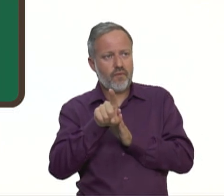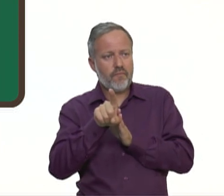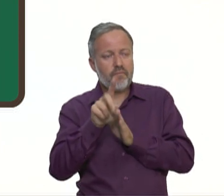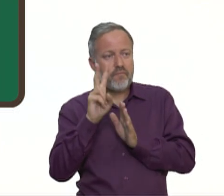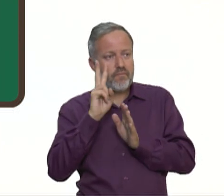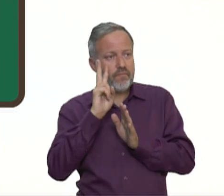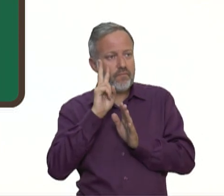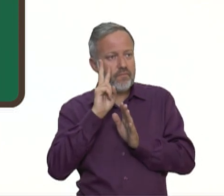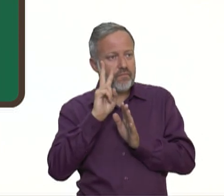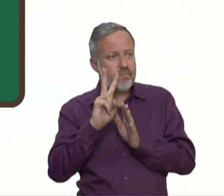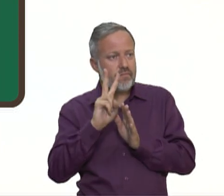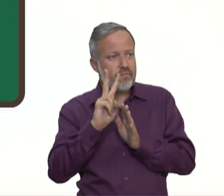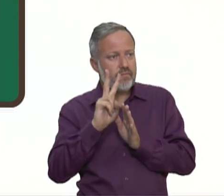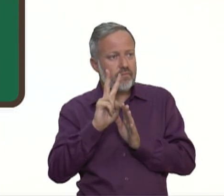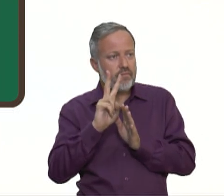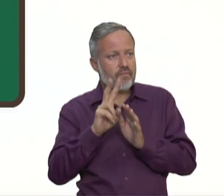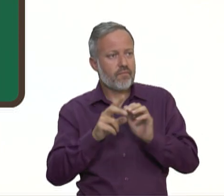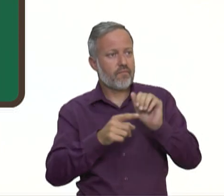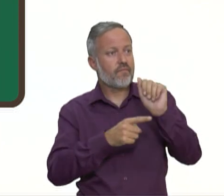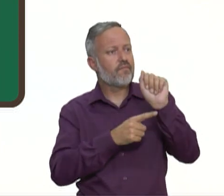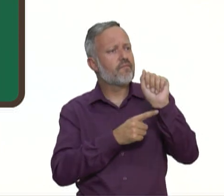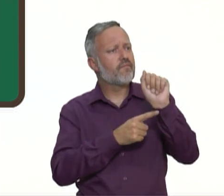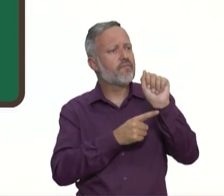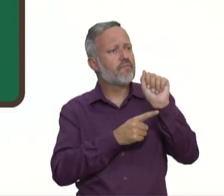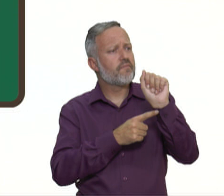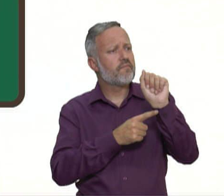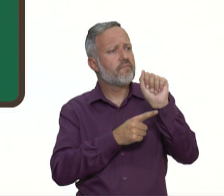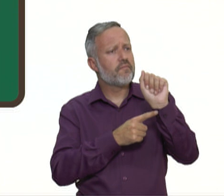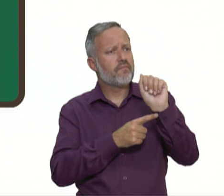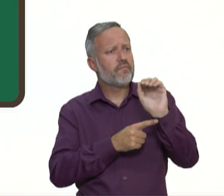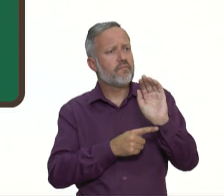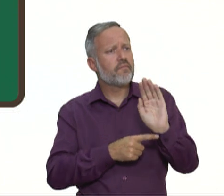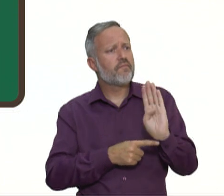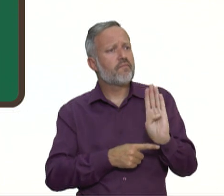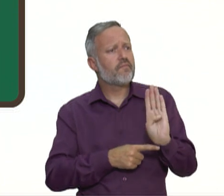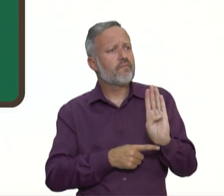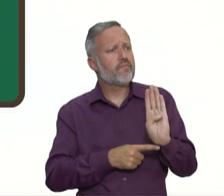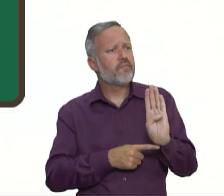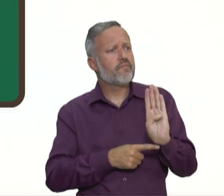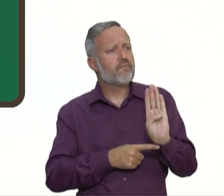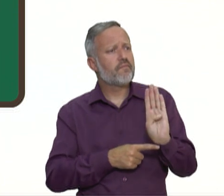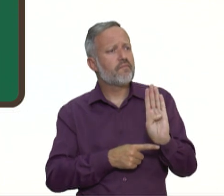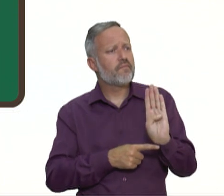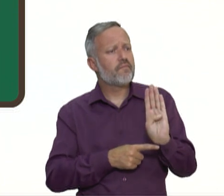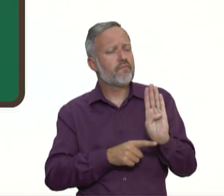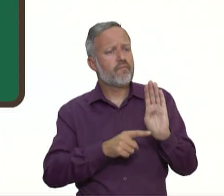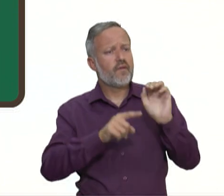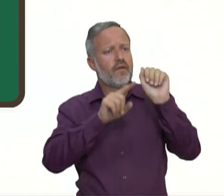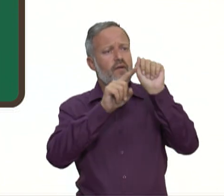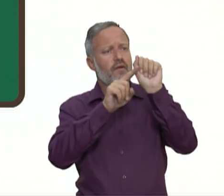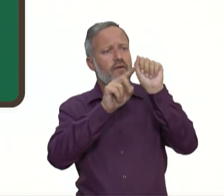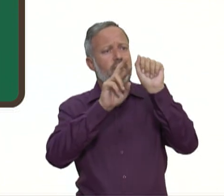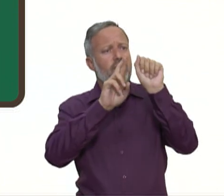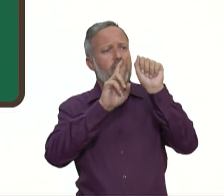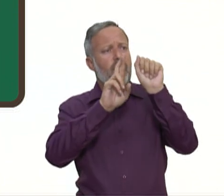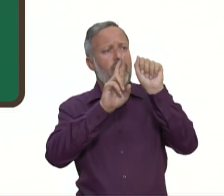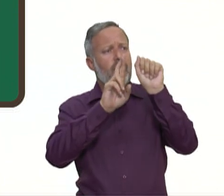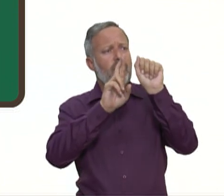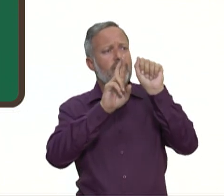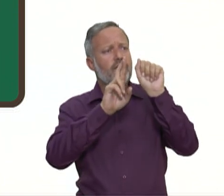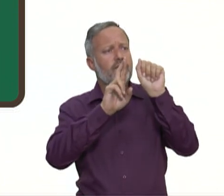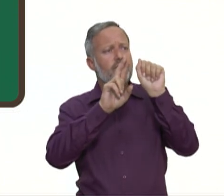gone out before I arrived at the office. A, right, se estiver